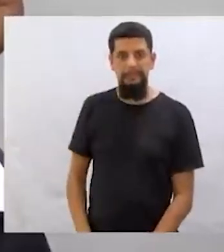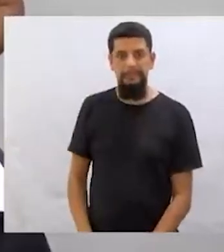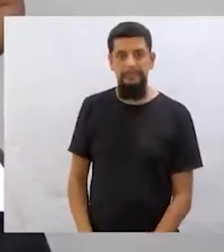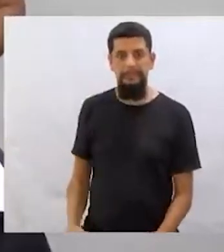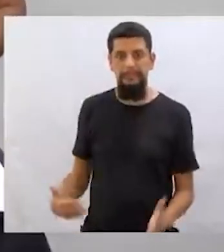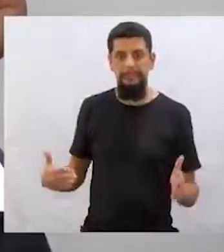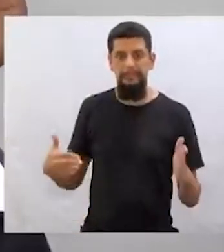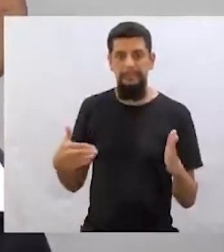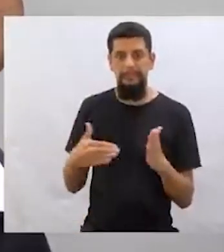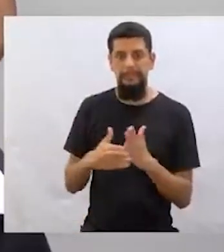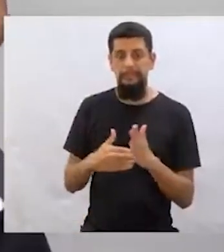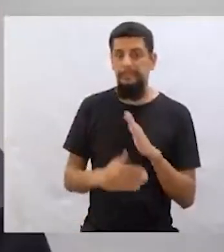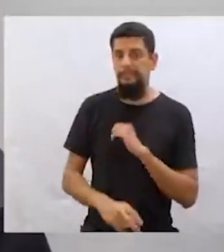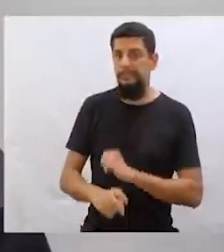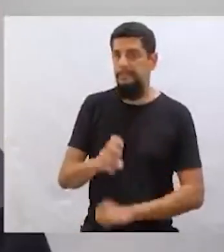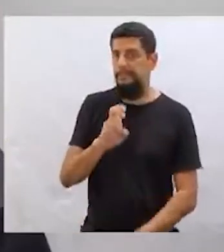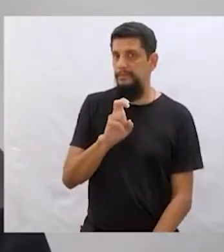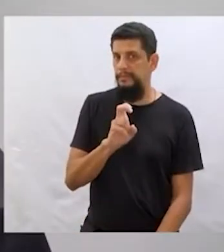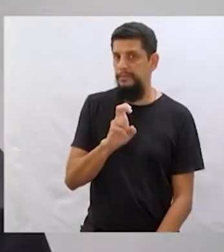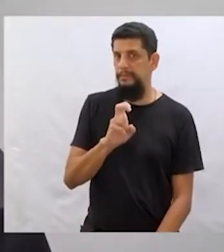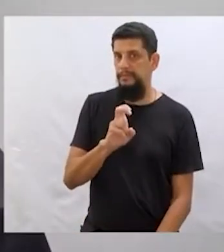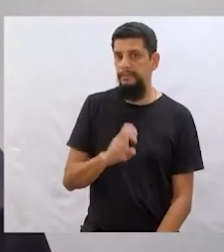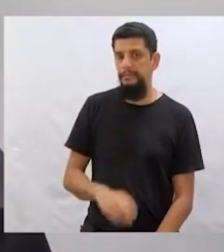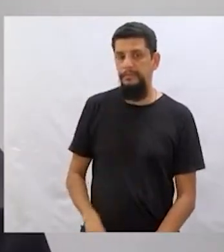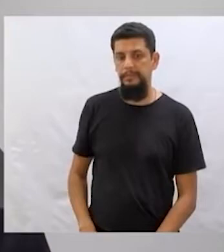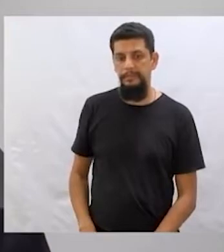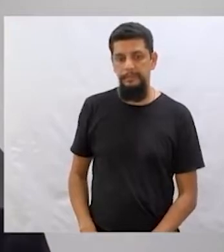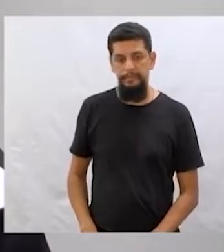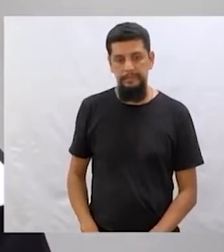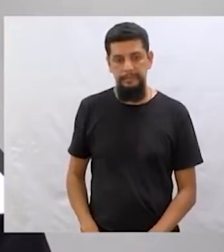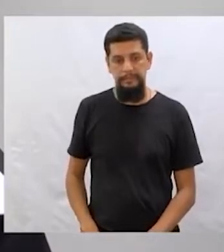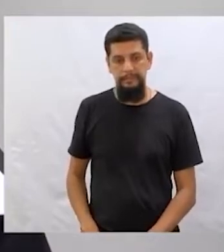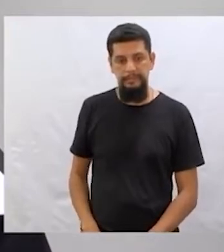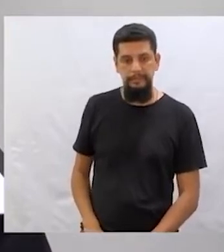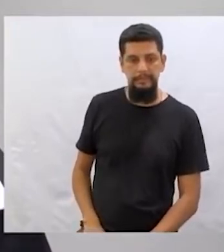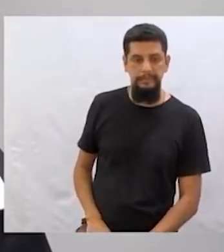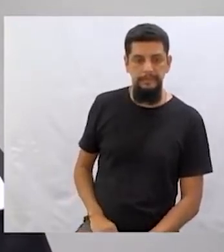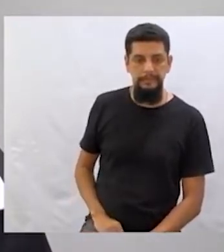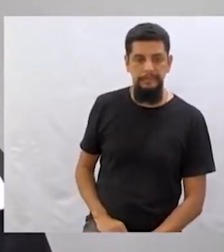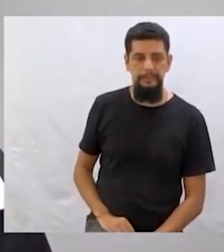até 5. Eu vou aqui buscar, que escapou uma cartinha.